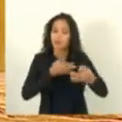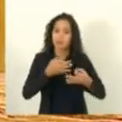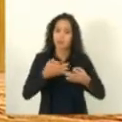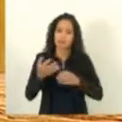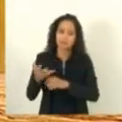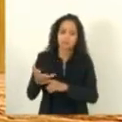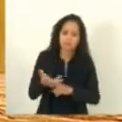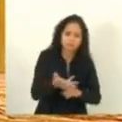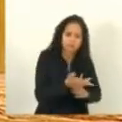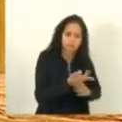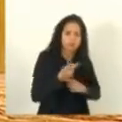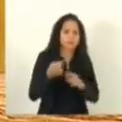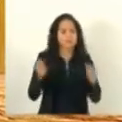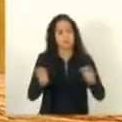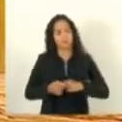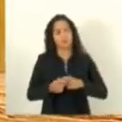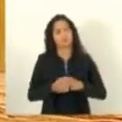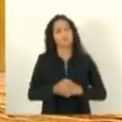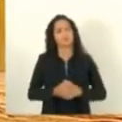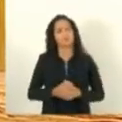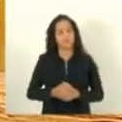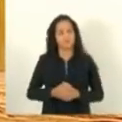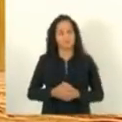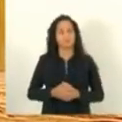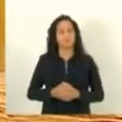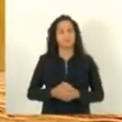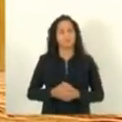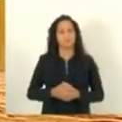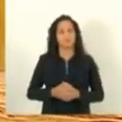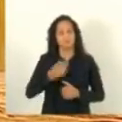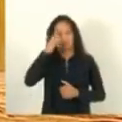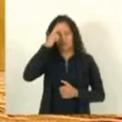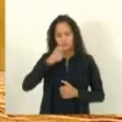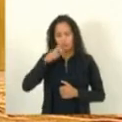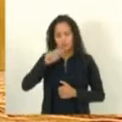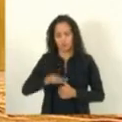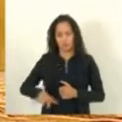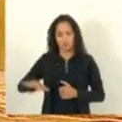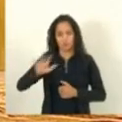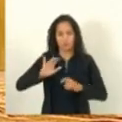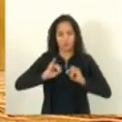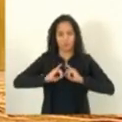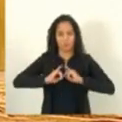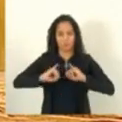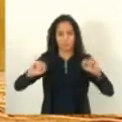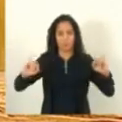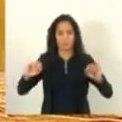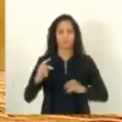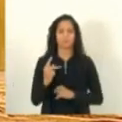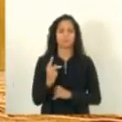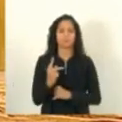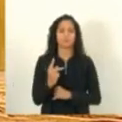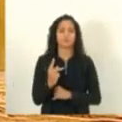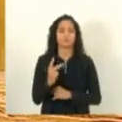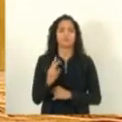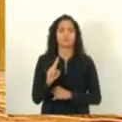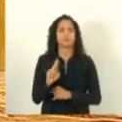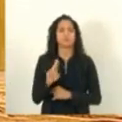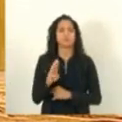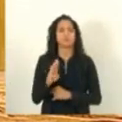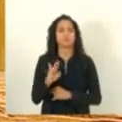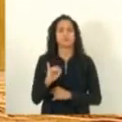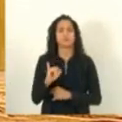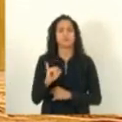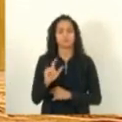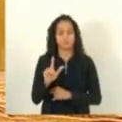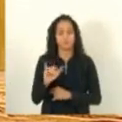persuadir. E, como eu sou da área de publicidade e faço